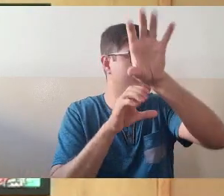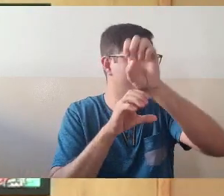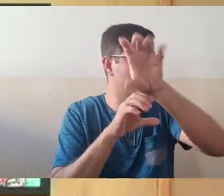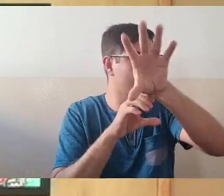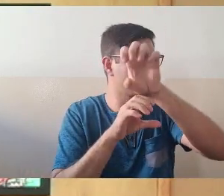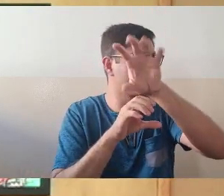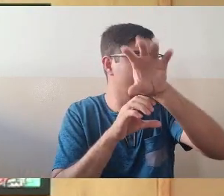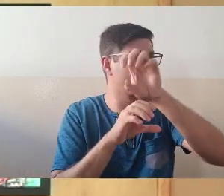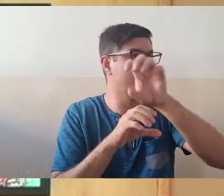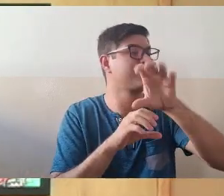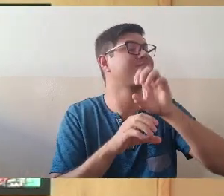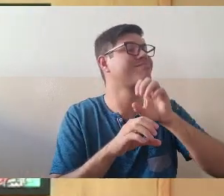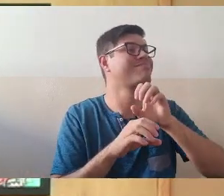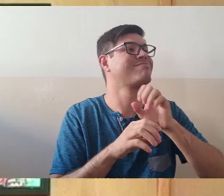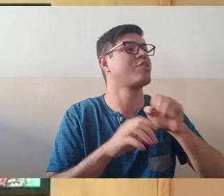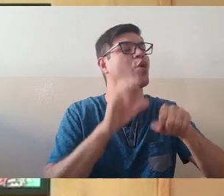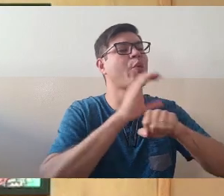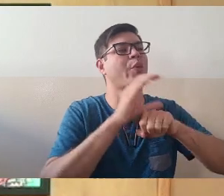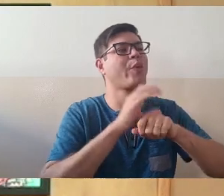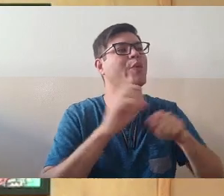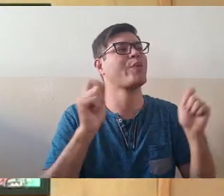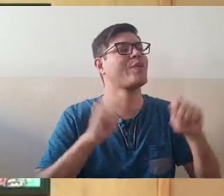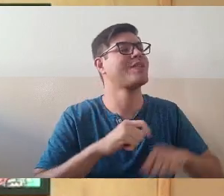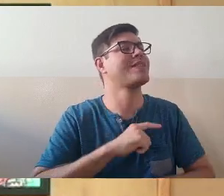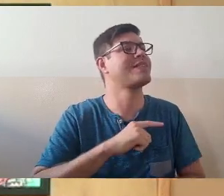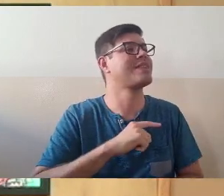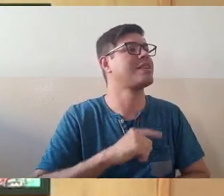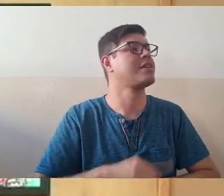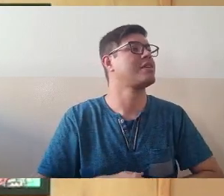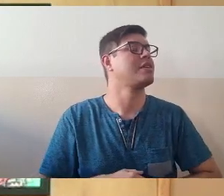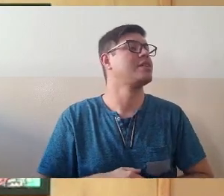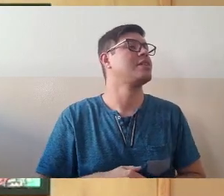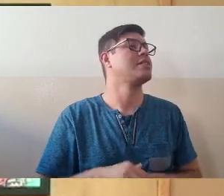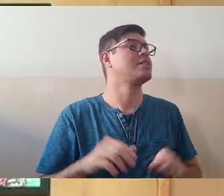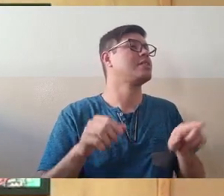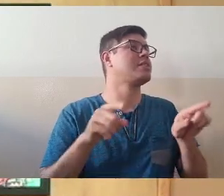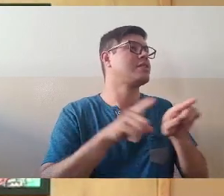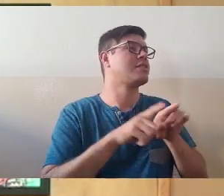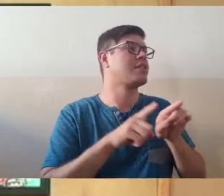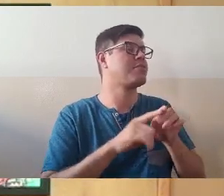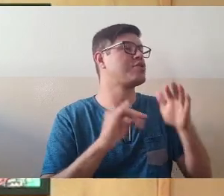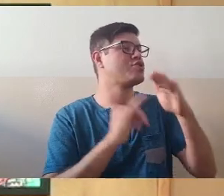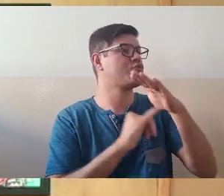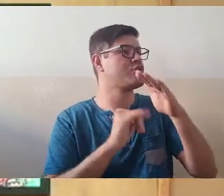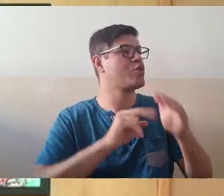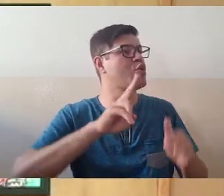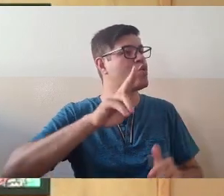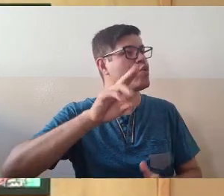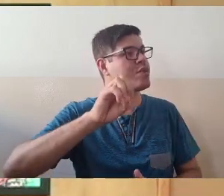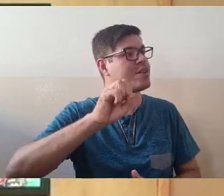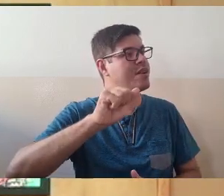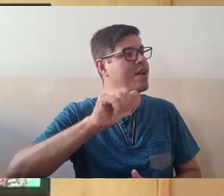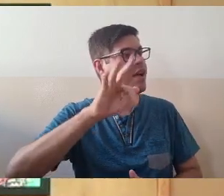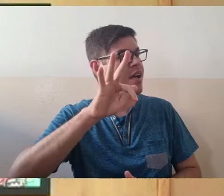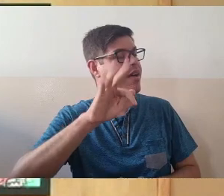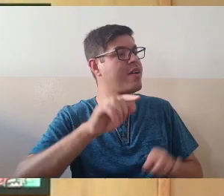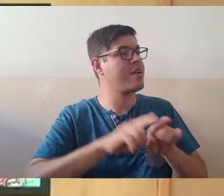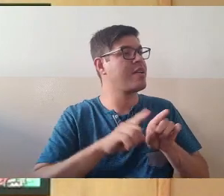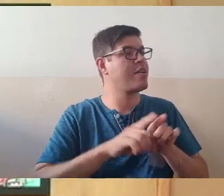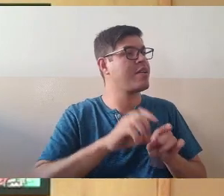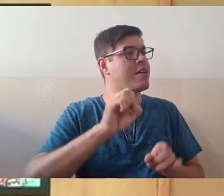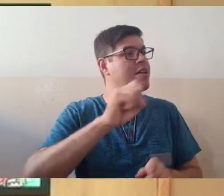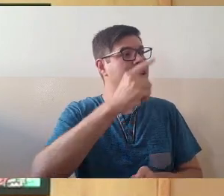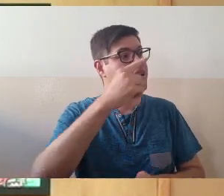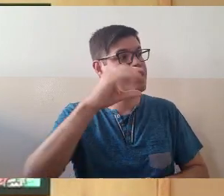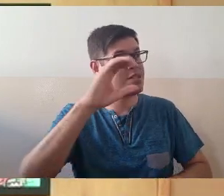Sim. Enfim, lá com o CEL. Essas instituições, USAF, Igreja São Judas Tadeu. Fredo, tem gente